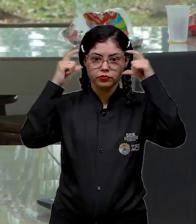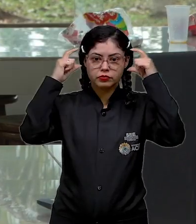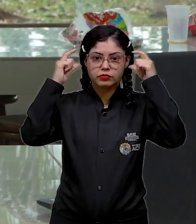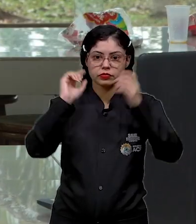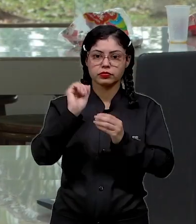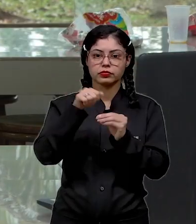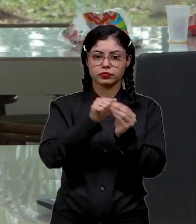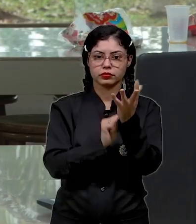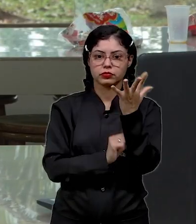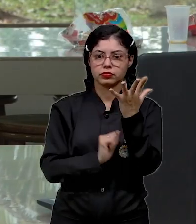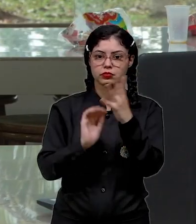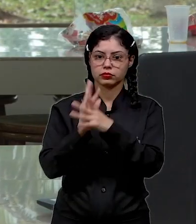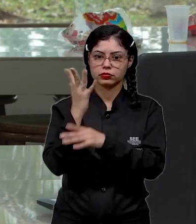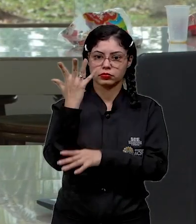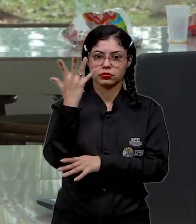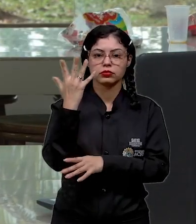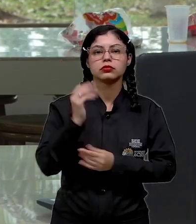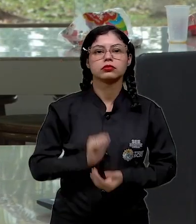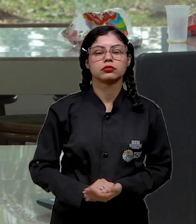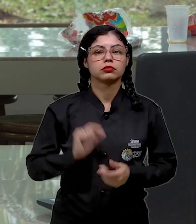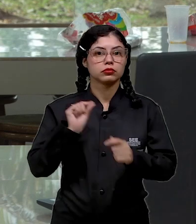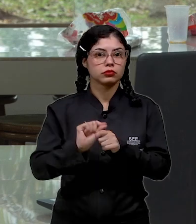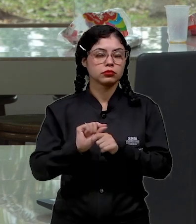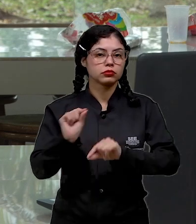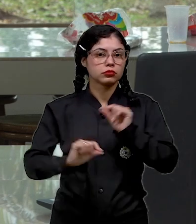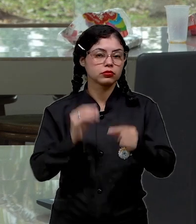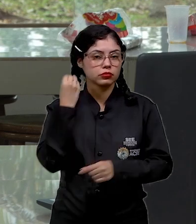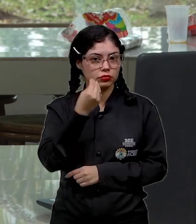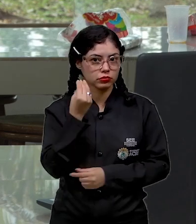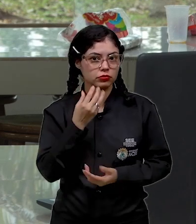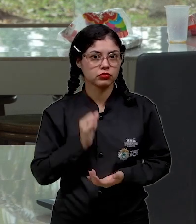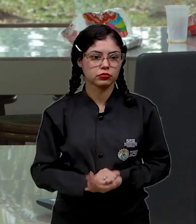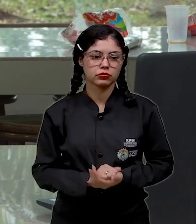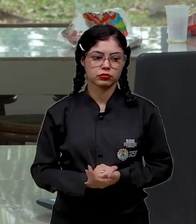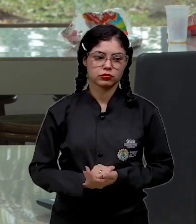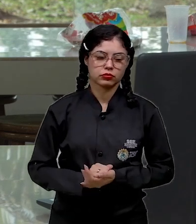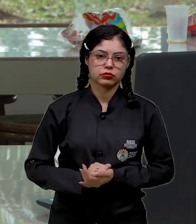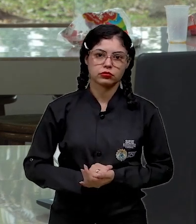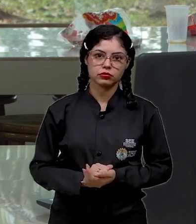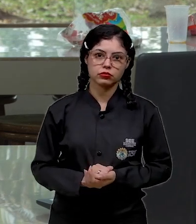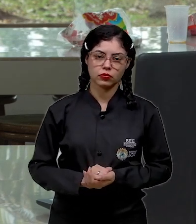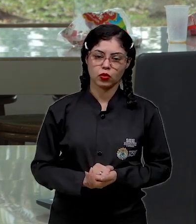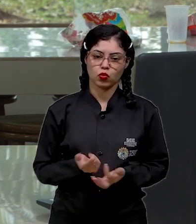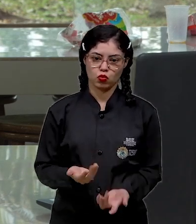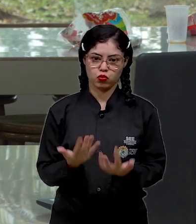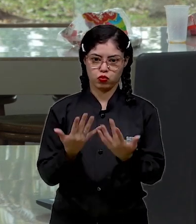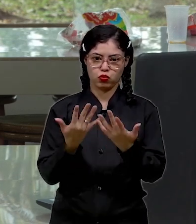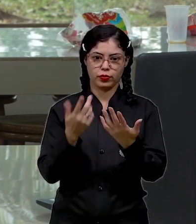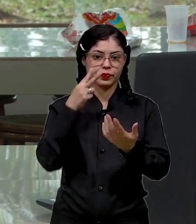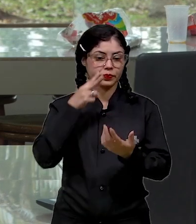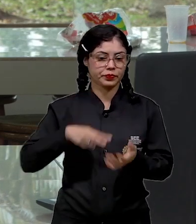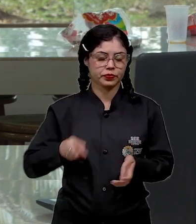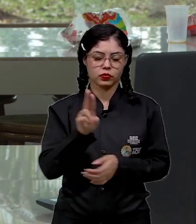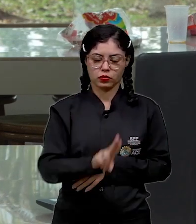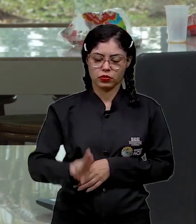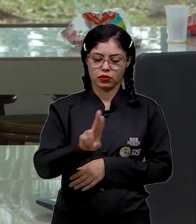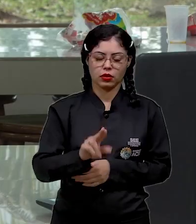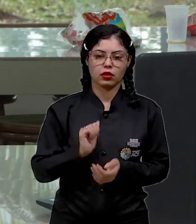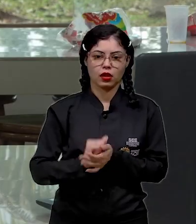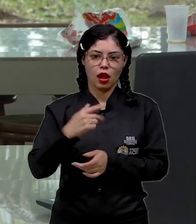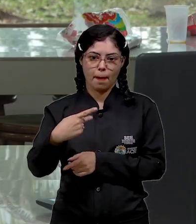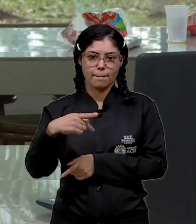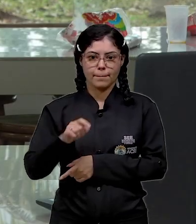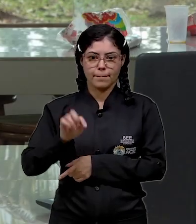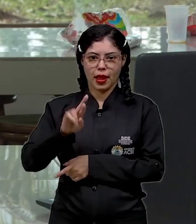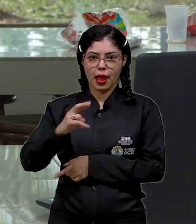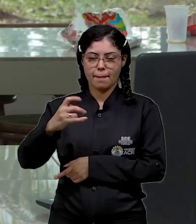minha luva, vamos fazer aqui o nosso experimento do comprimido do fogo. Então, a gente vai usar aqui o permanganato